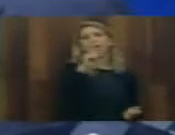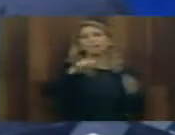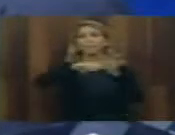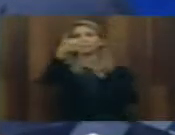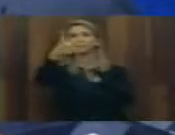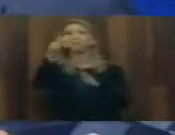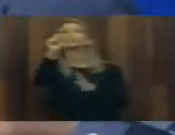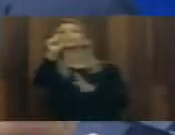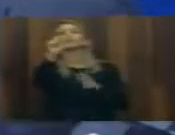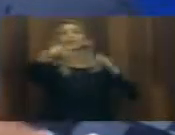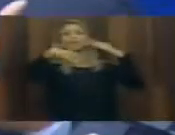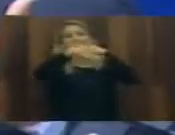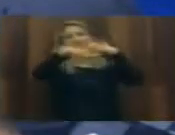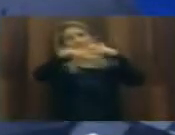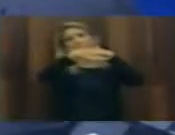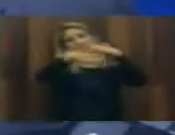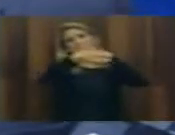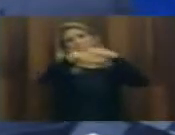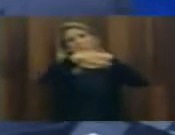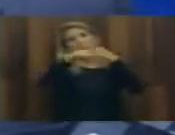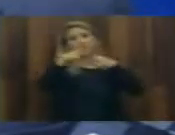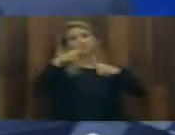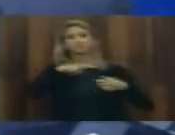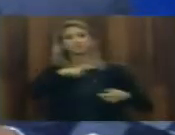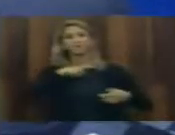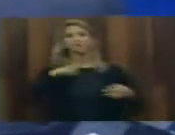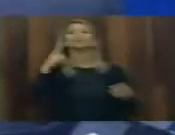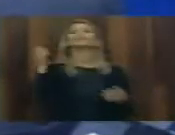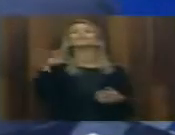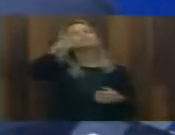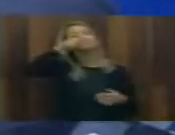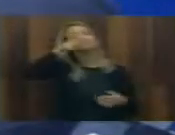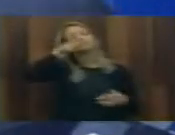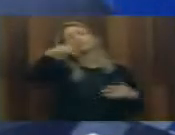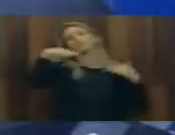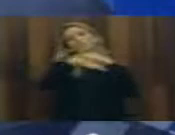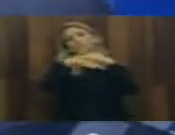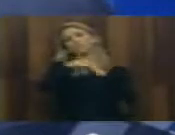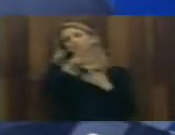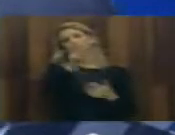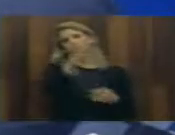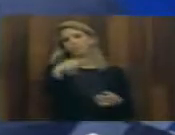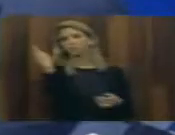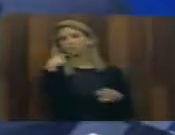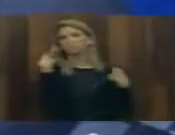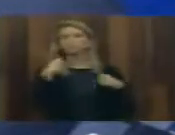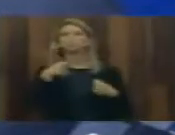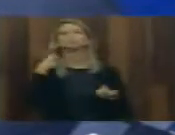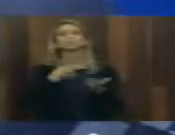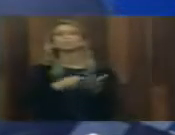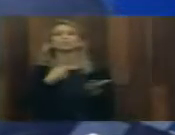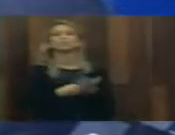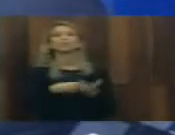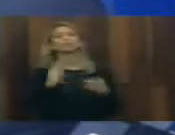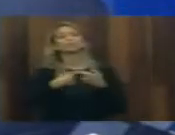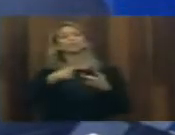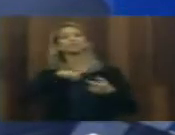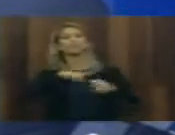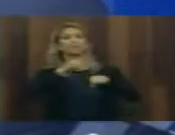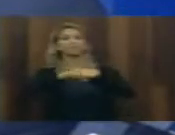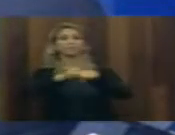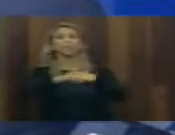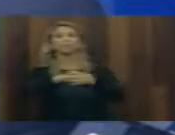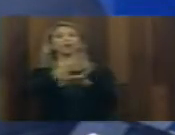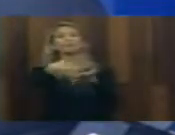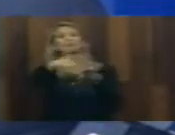cidade, Letícia. Em primeiro lugar, a gente tem que olhar a cidade de Cabo Frio, então é importante a gente correr atrás. Nós temos o prazo, Nenel, até